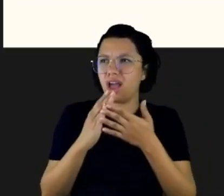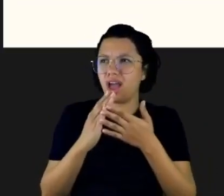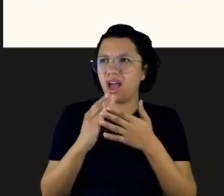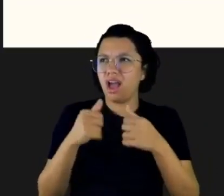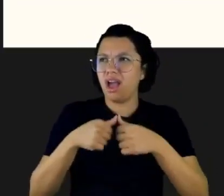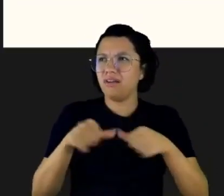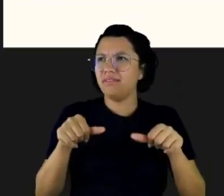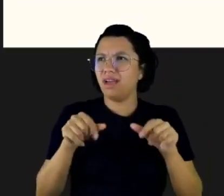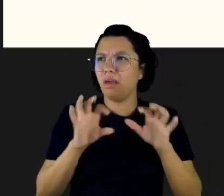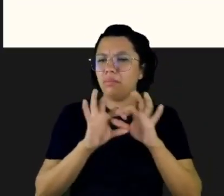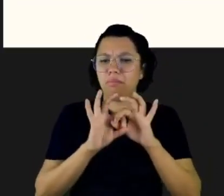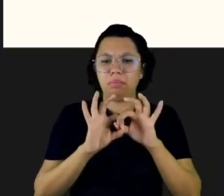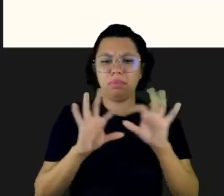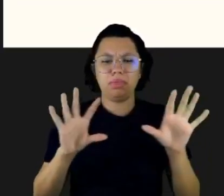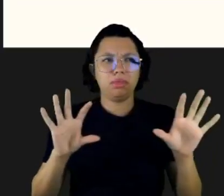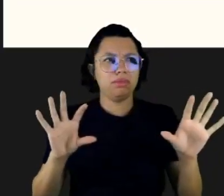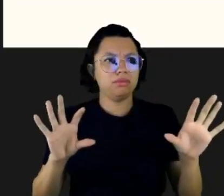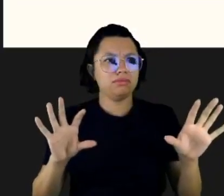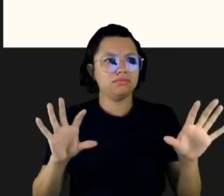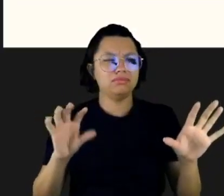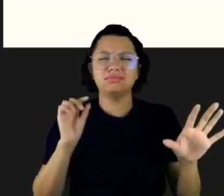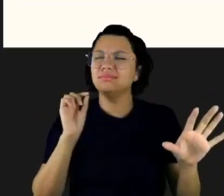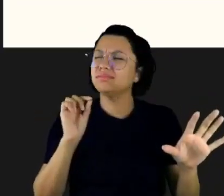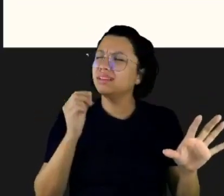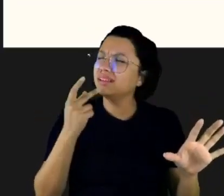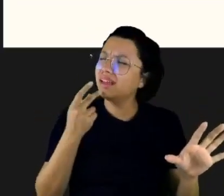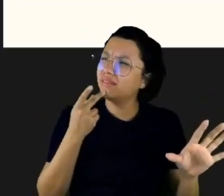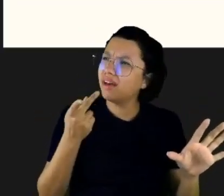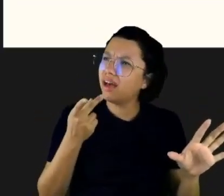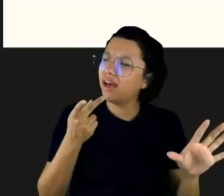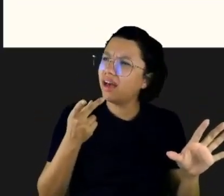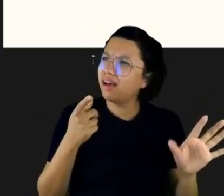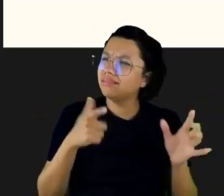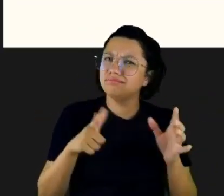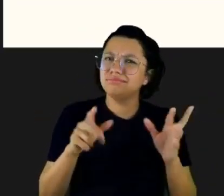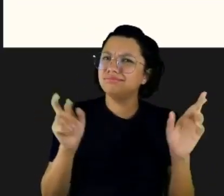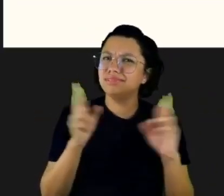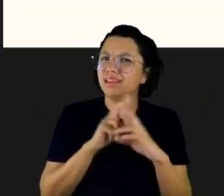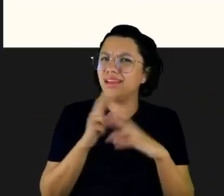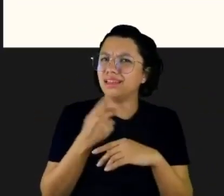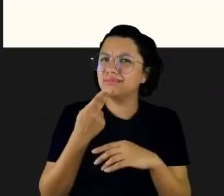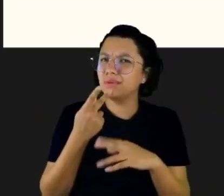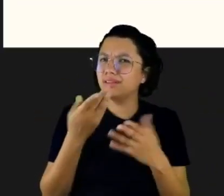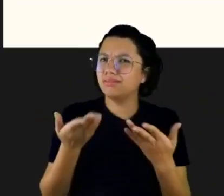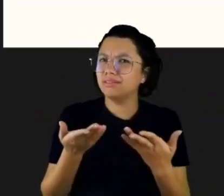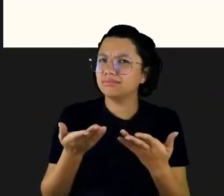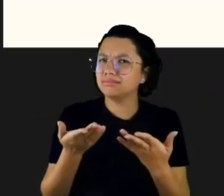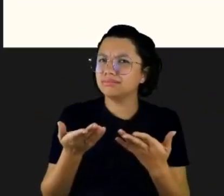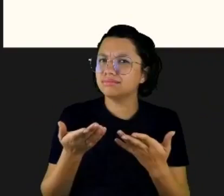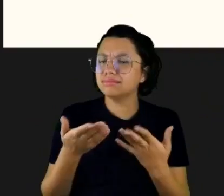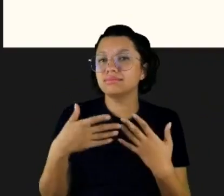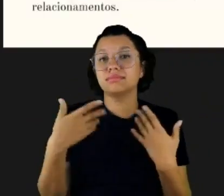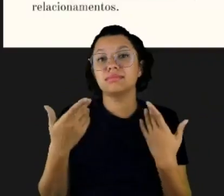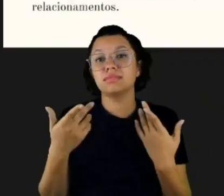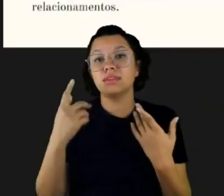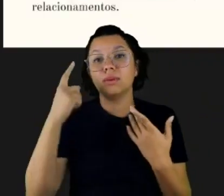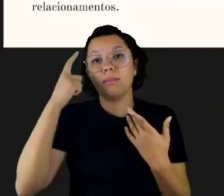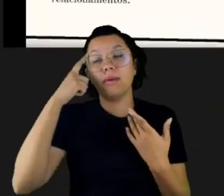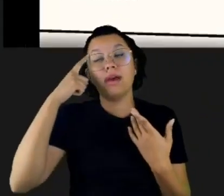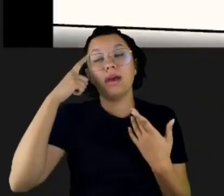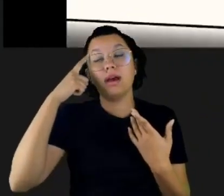desconexas. Fala, do que essa pessoa está falando? Não tem nexo nenhum no que ela está falando. E o raciocínio fica